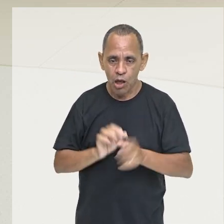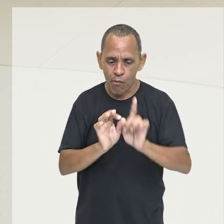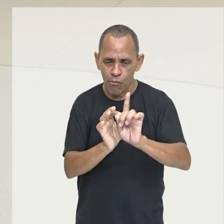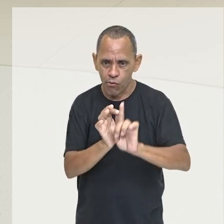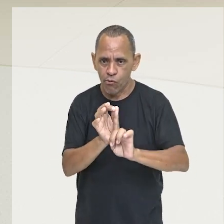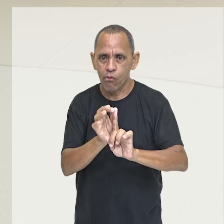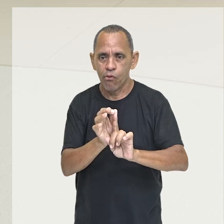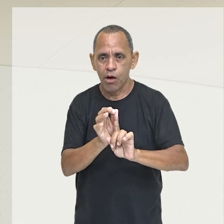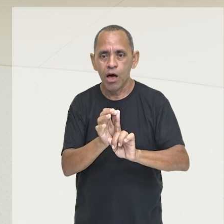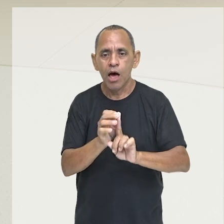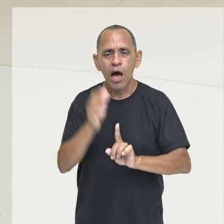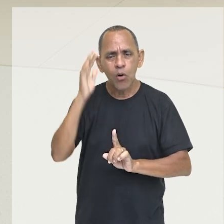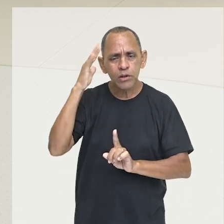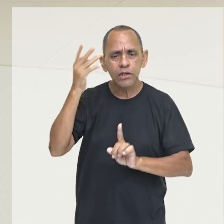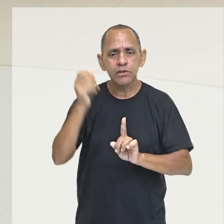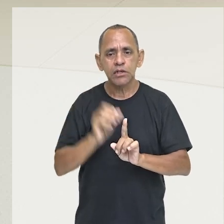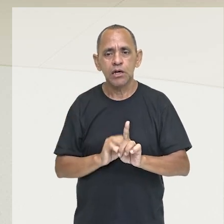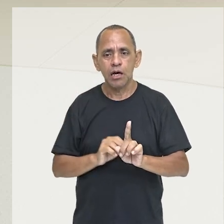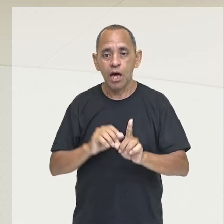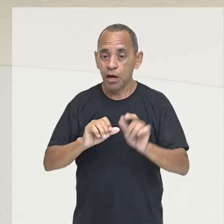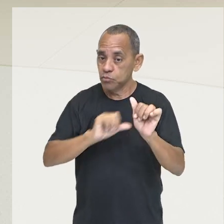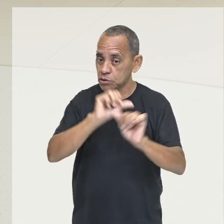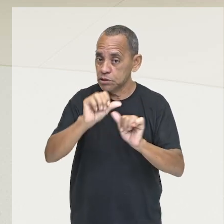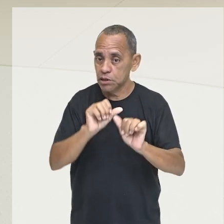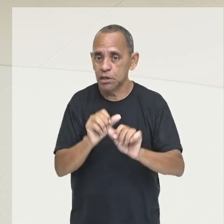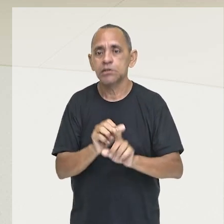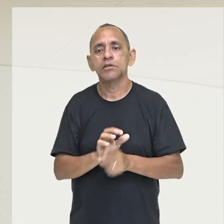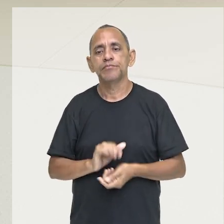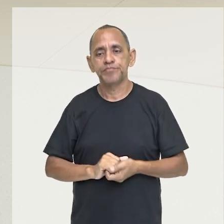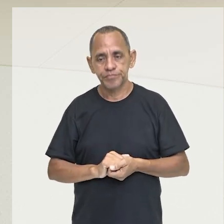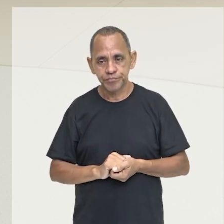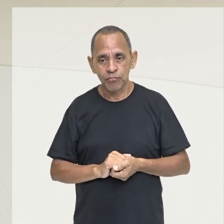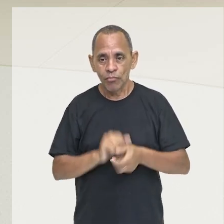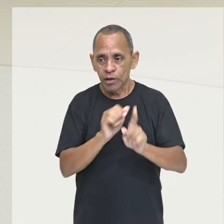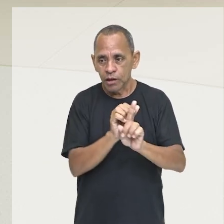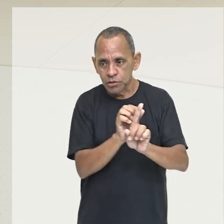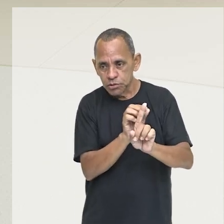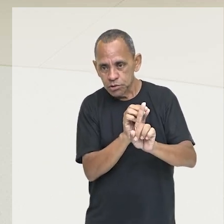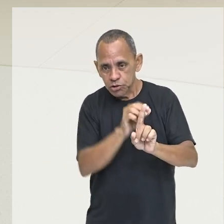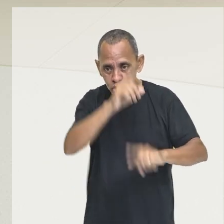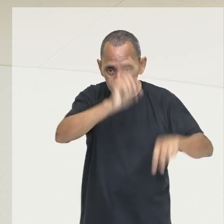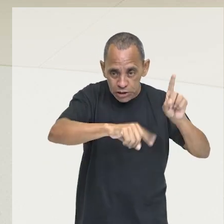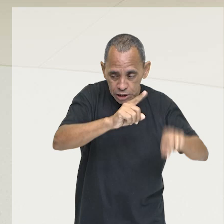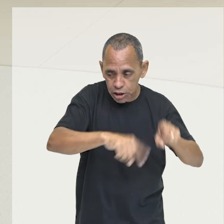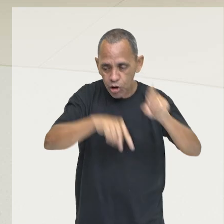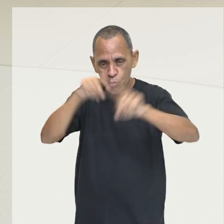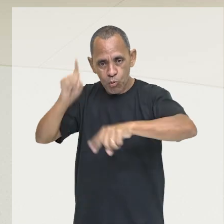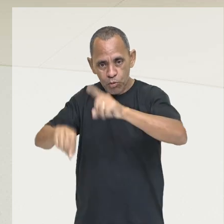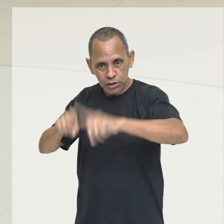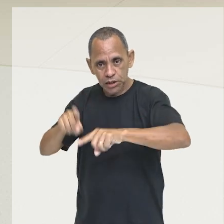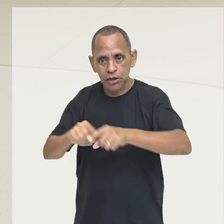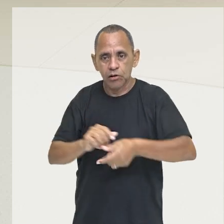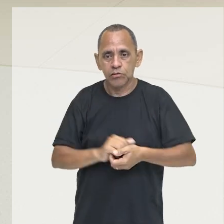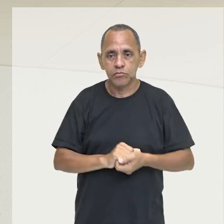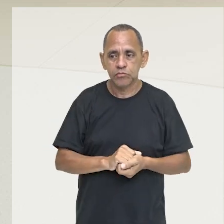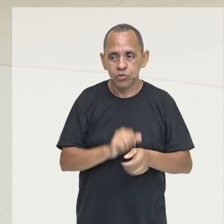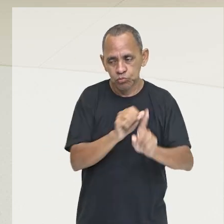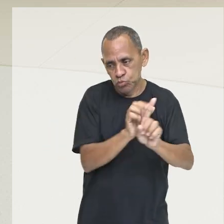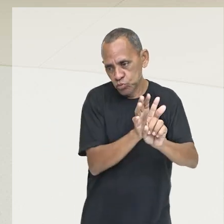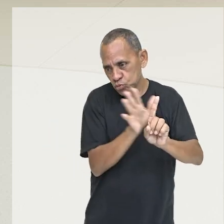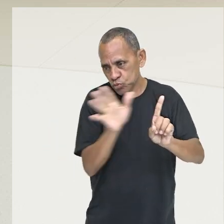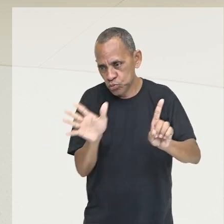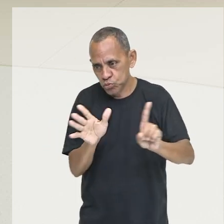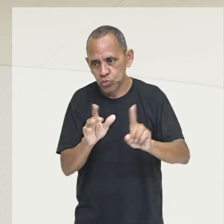De partícula para partícula, sem que haja transferência de matéria. Depois